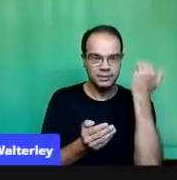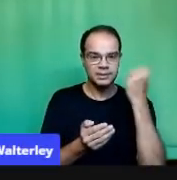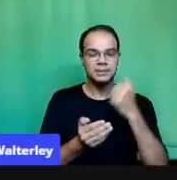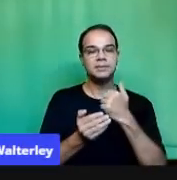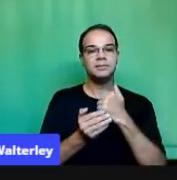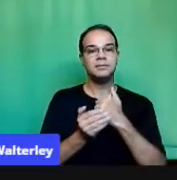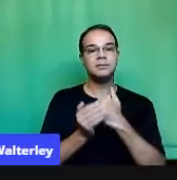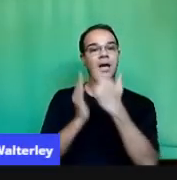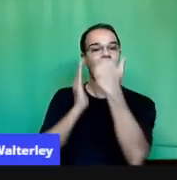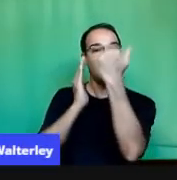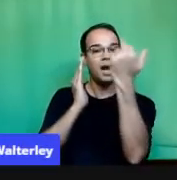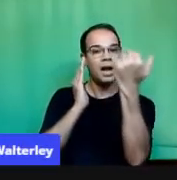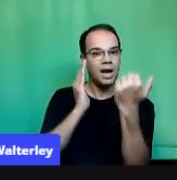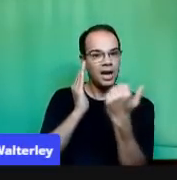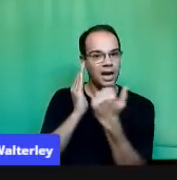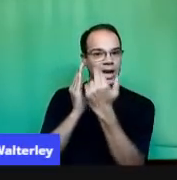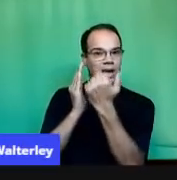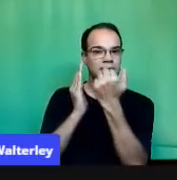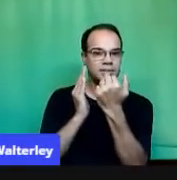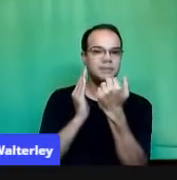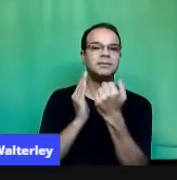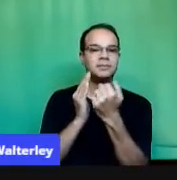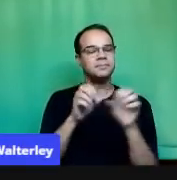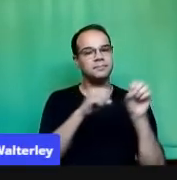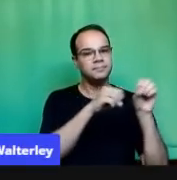né? Somente em